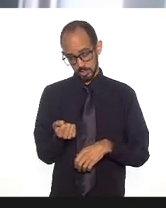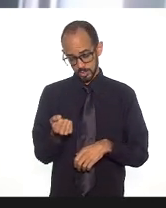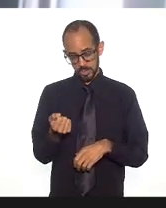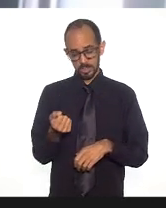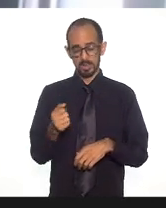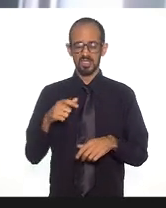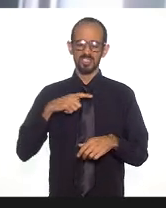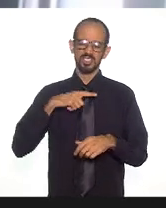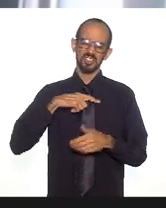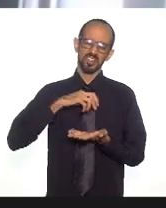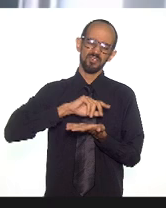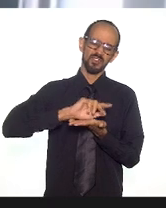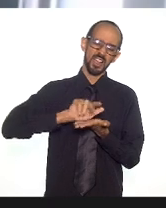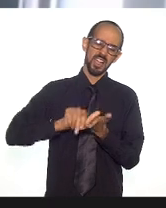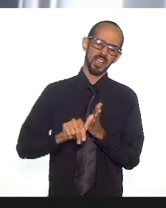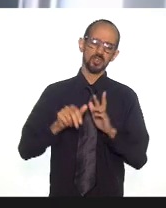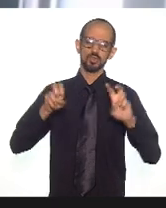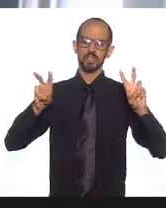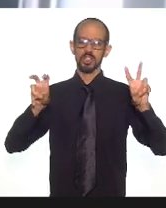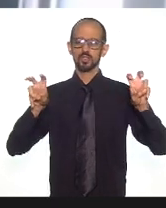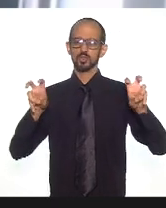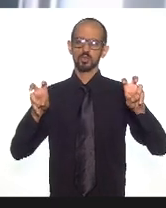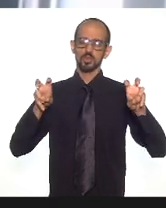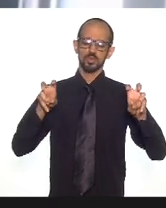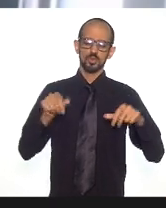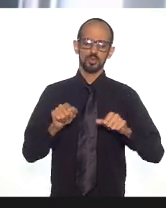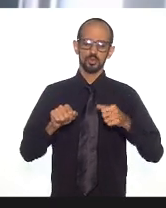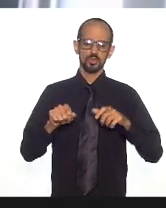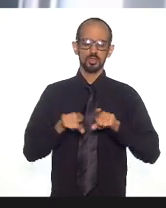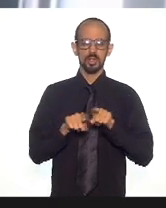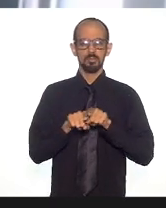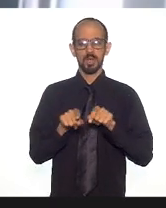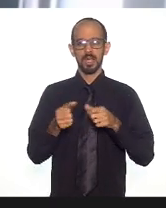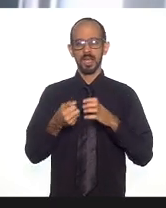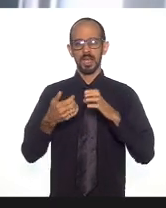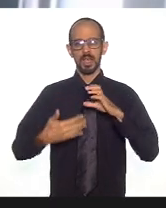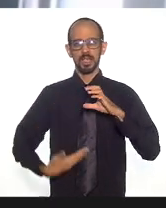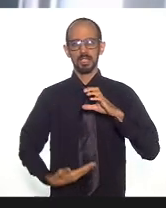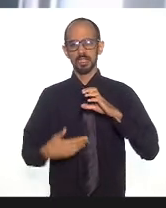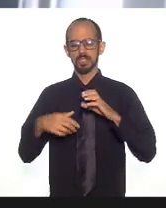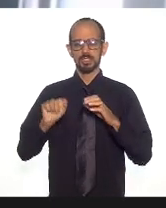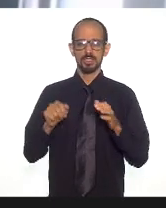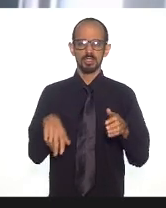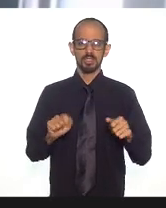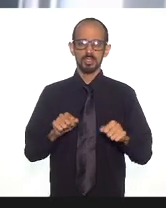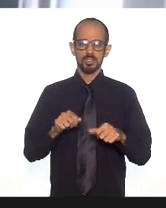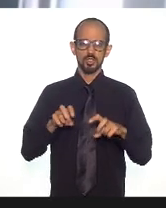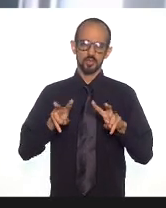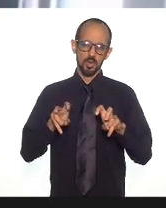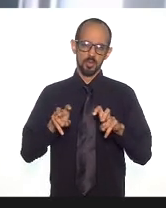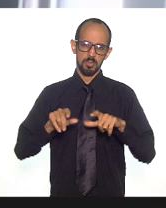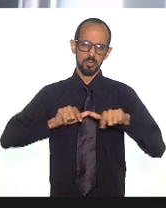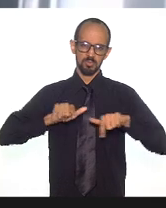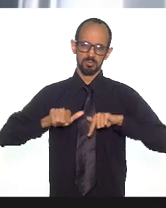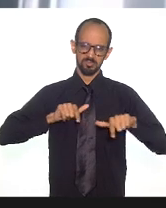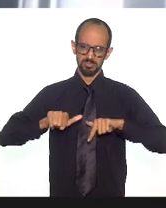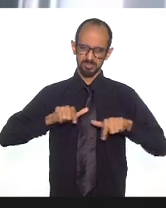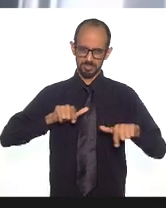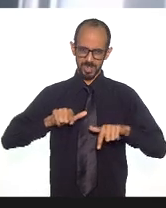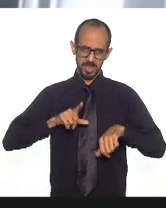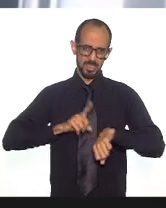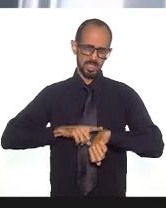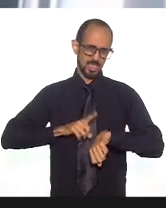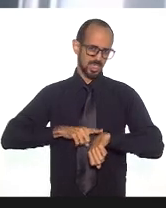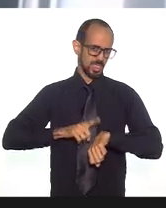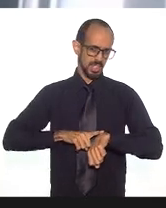de questões envolvendo também aspectos relacionados à jornada de trabalho, as condições objetivas de trabalho